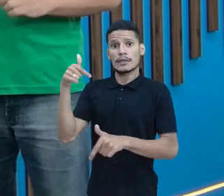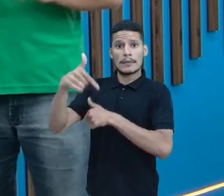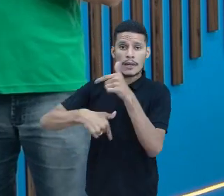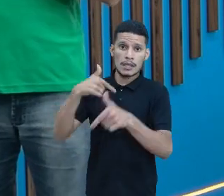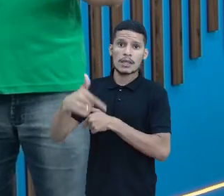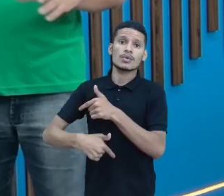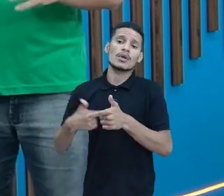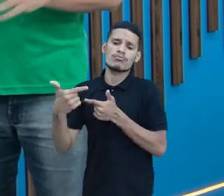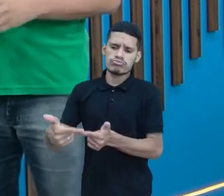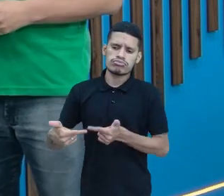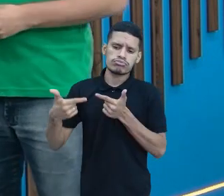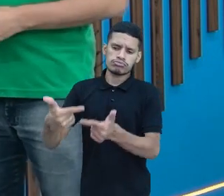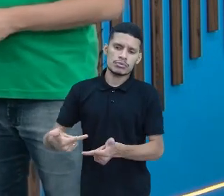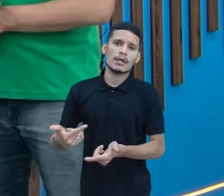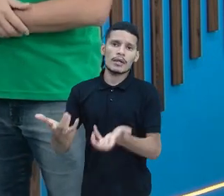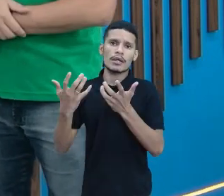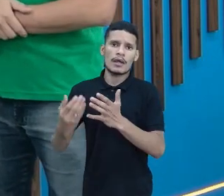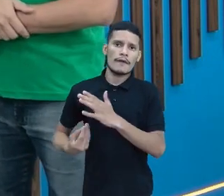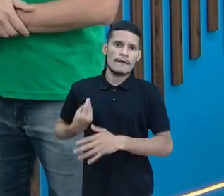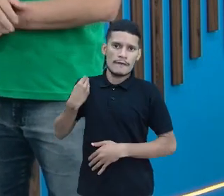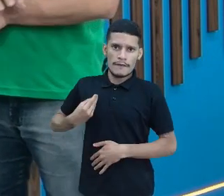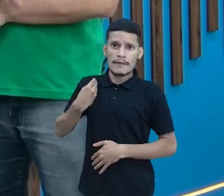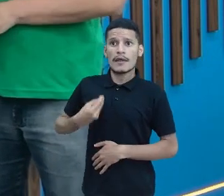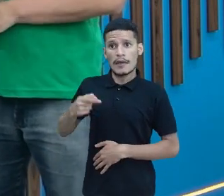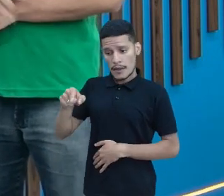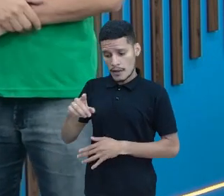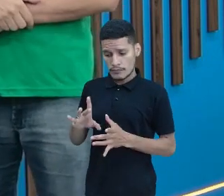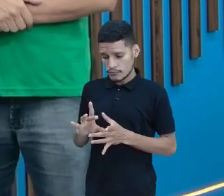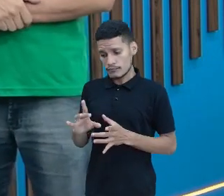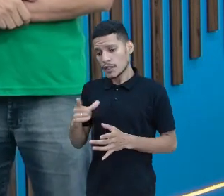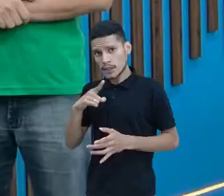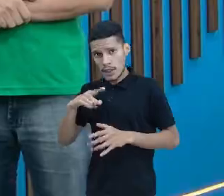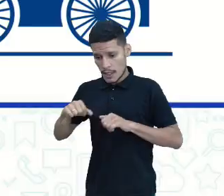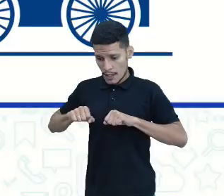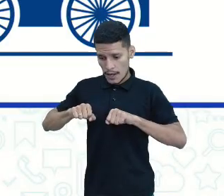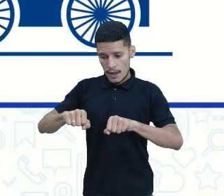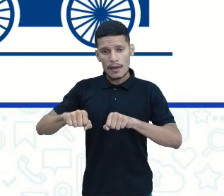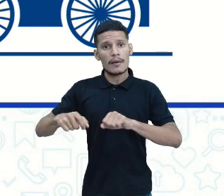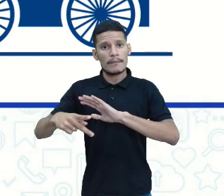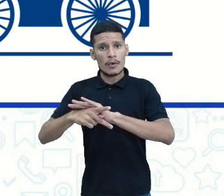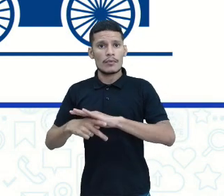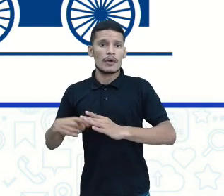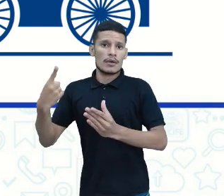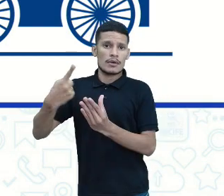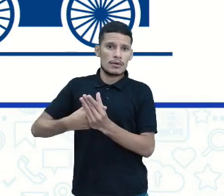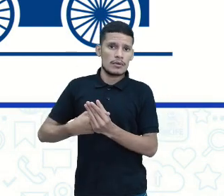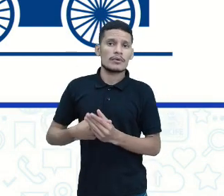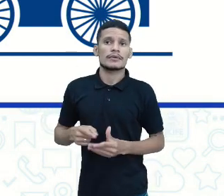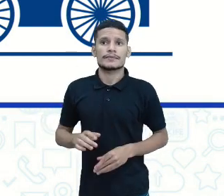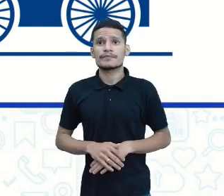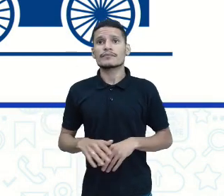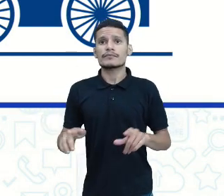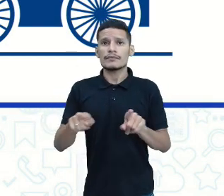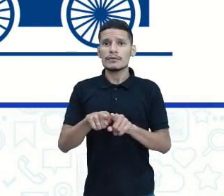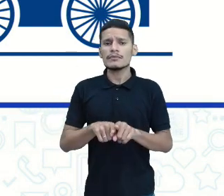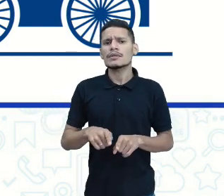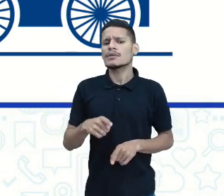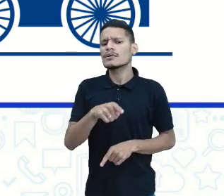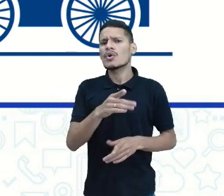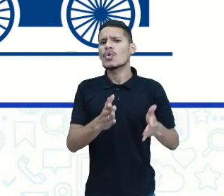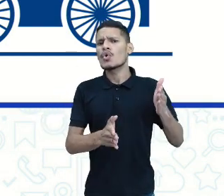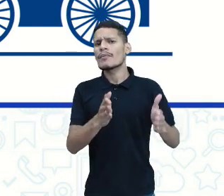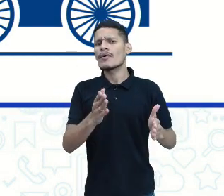ali para sobreviver, então ela abriu uma carrocinha ali de cachorro-quente. E aí o nosso robozinho diz assim,